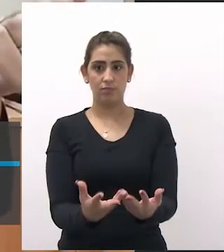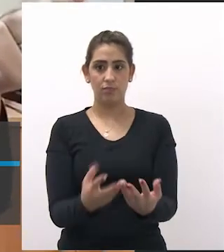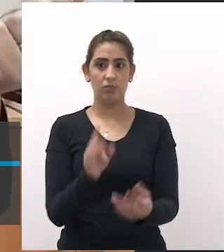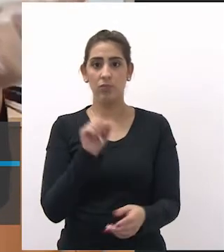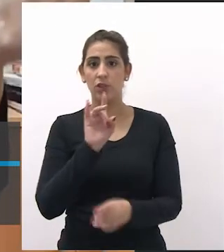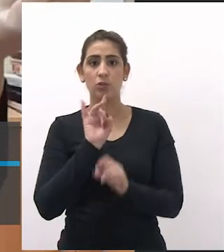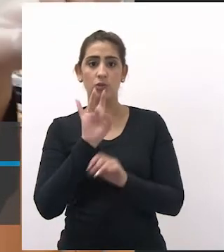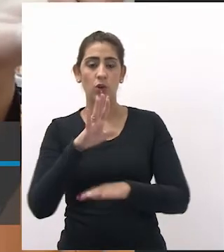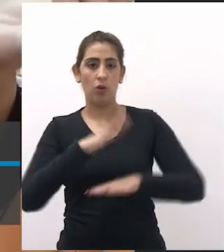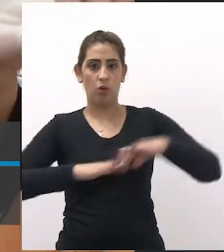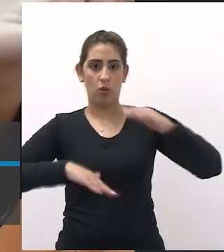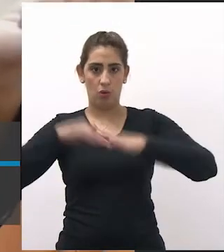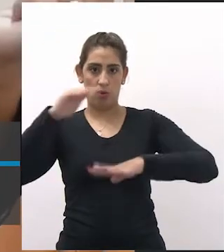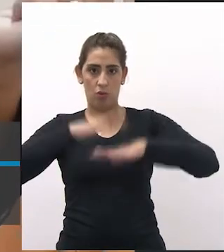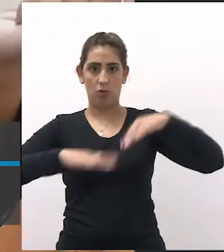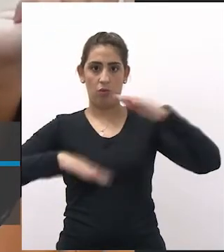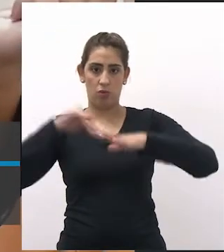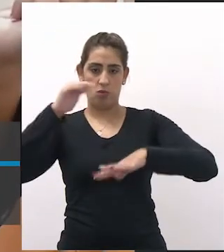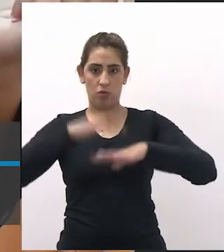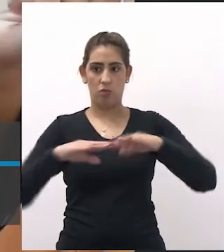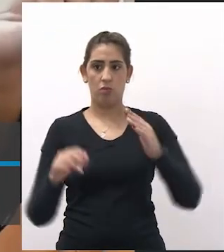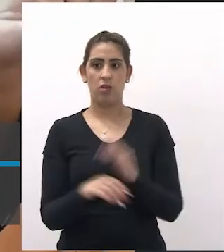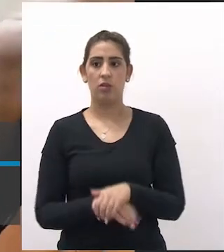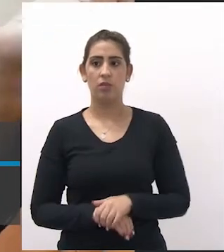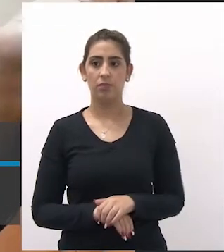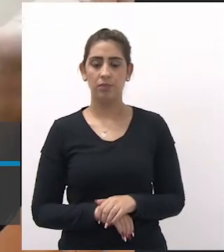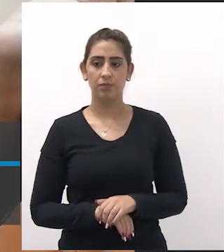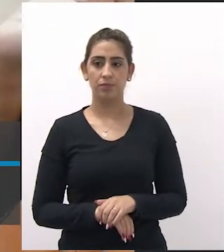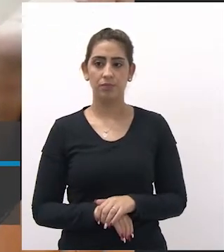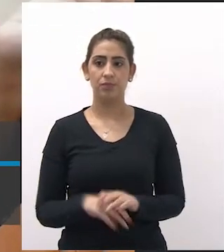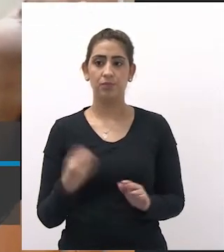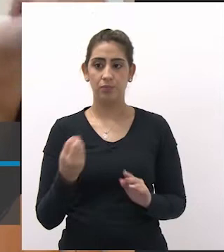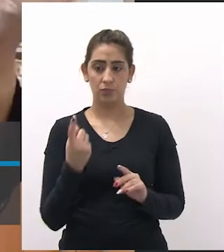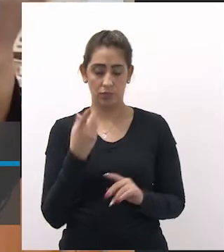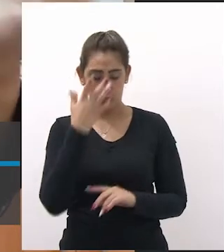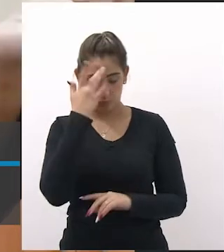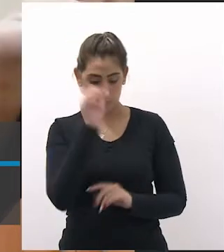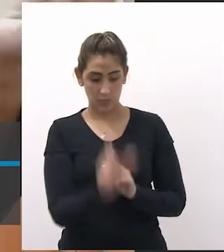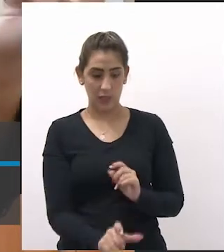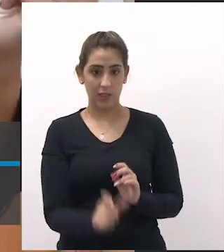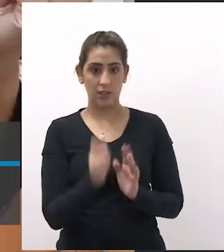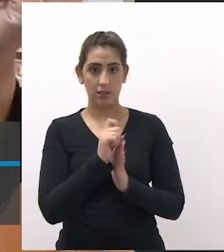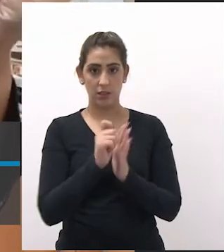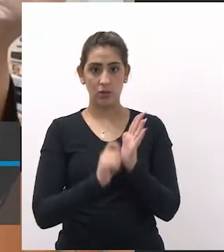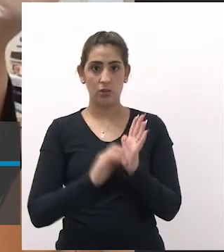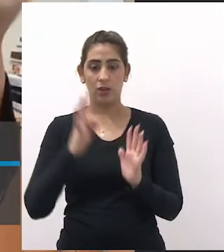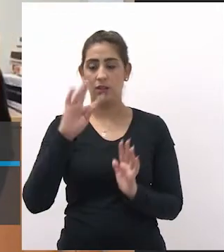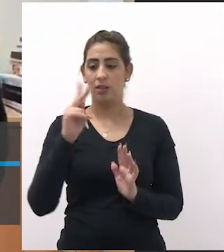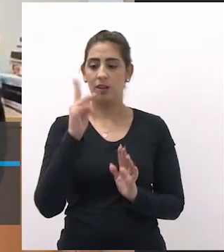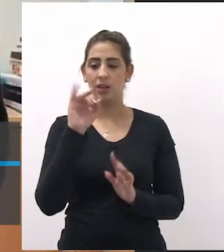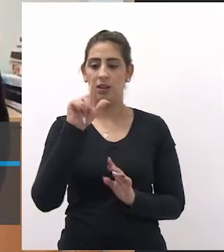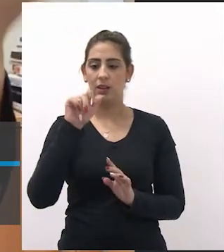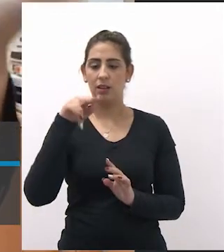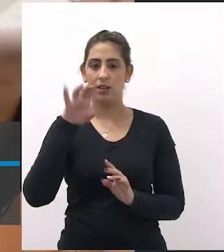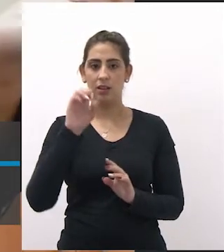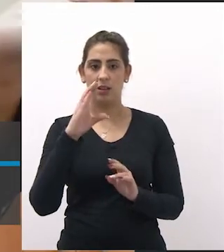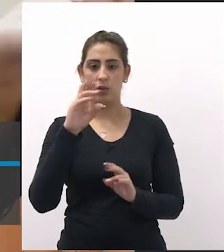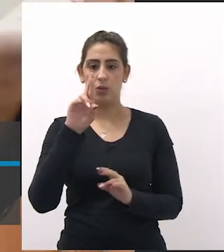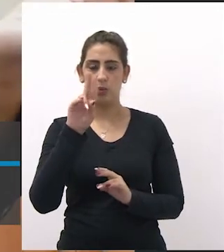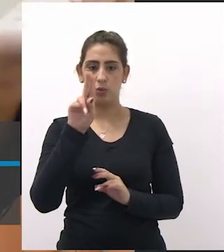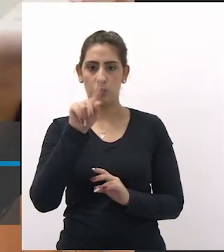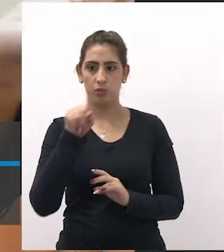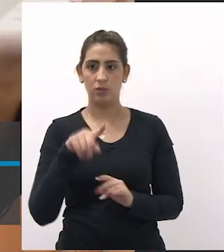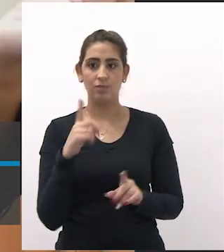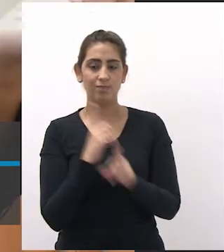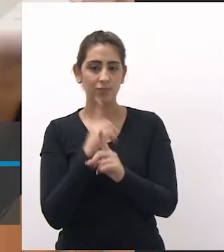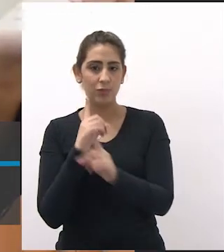a obra, né, que foi discutida lá com a escritora Tailane Cruz, foi um encontro muito com o